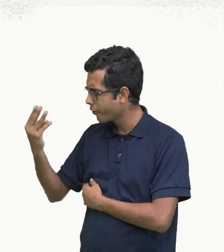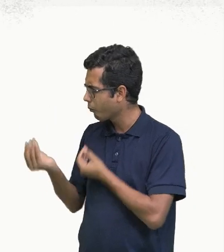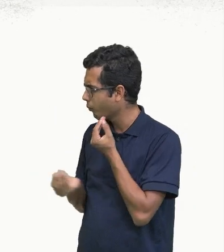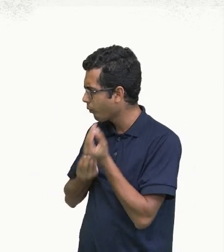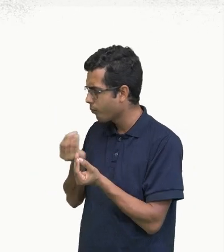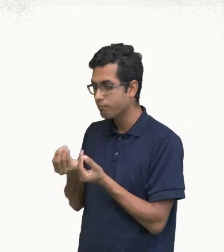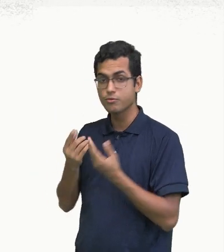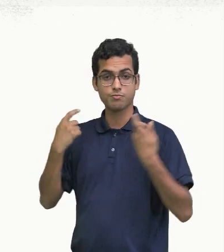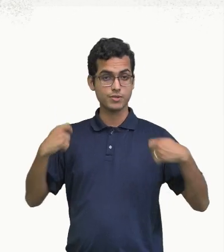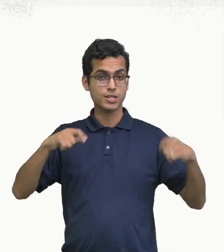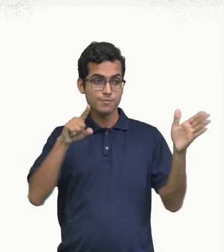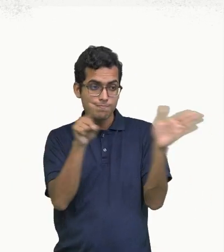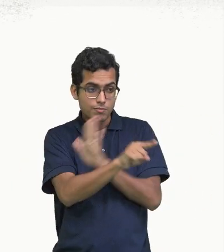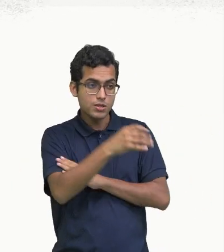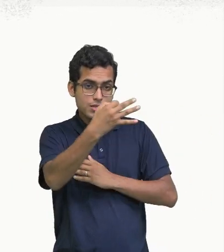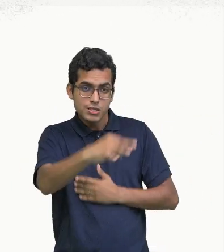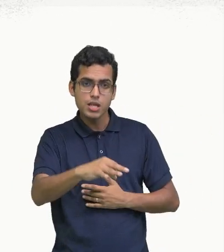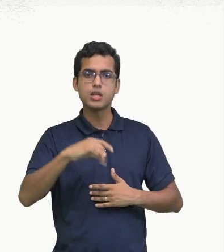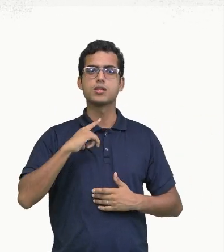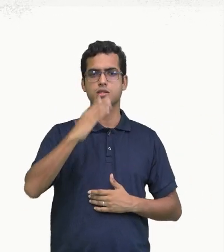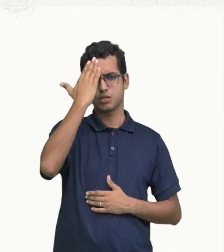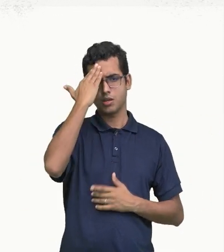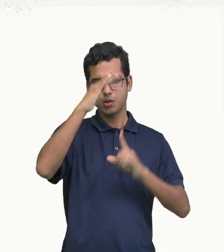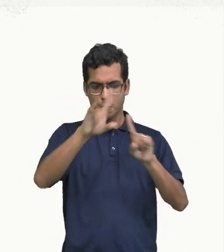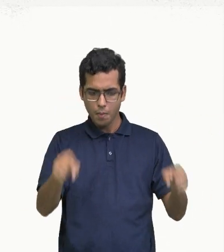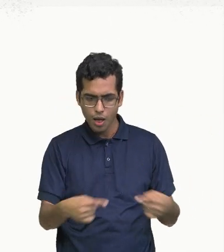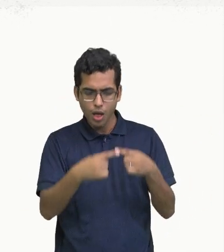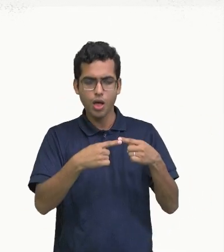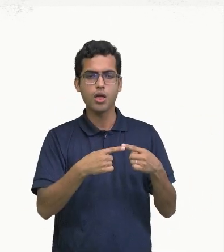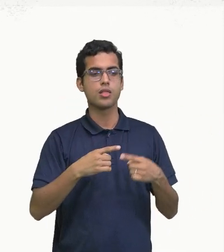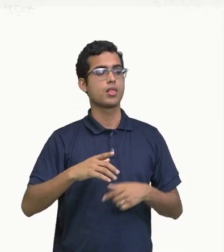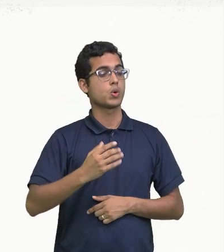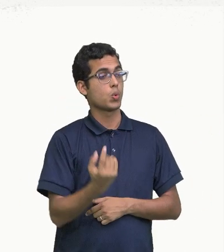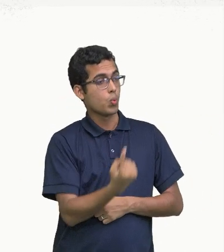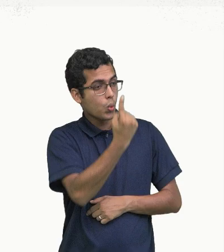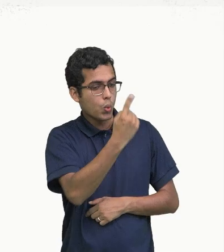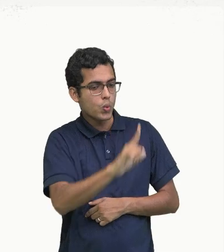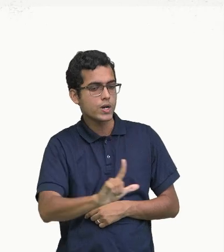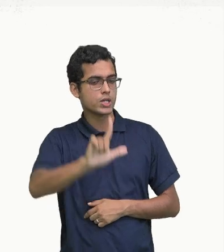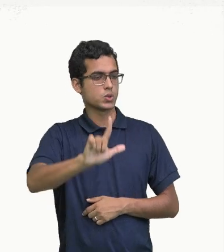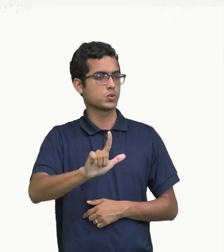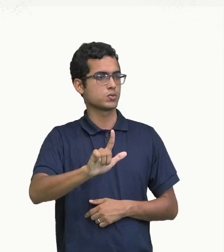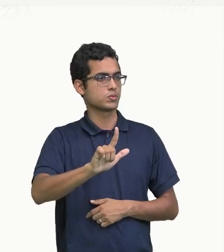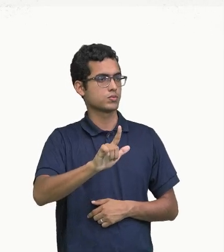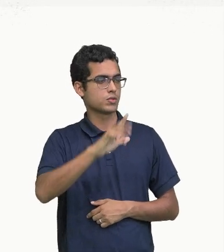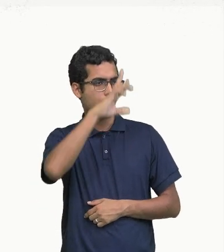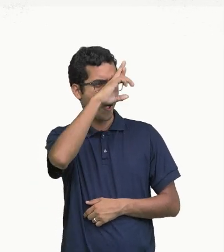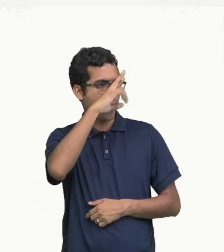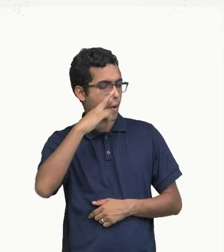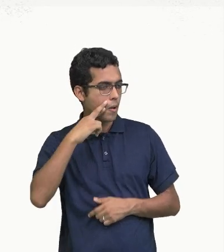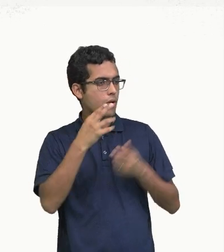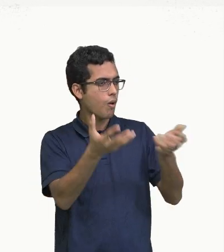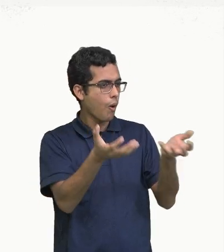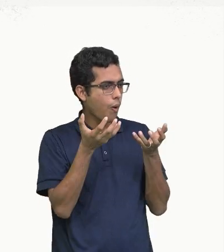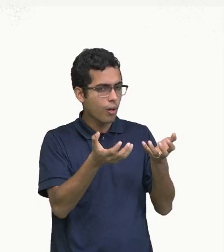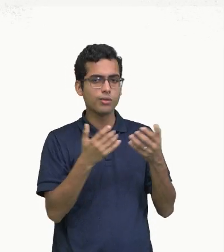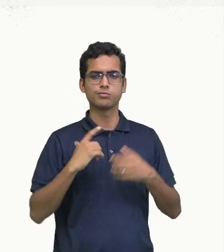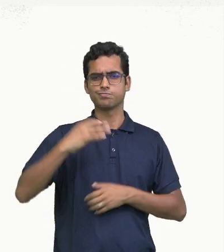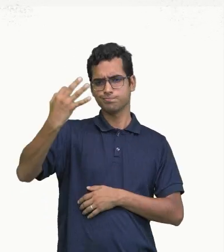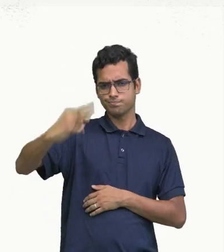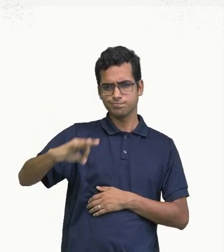fazer uso, é litro, tudo bem? Mas o decilitro e o mililitro também faz parte aí